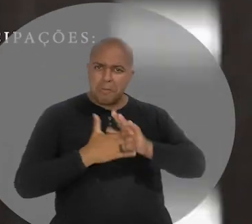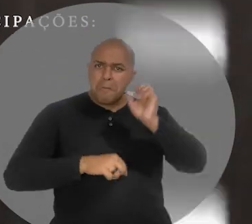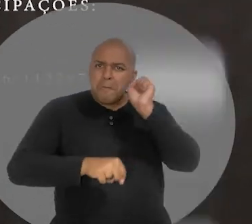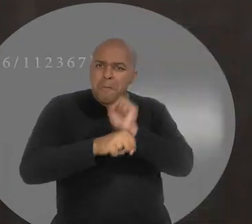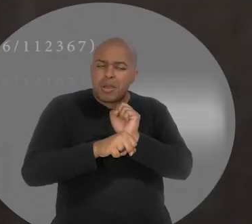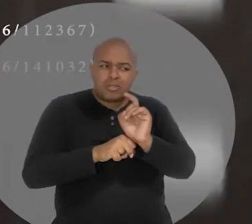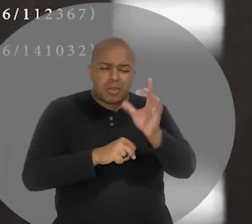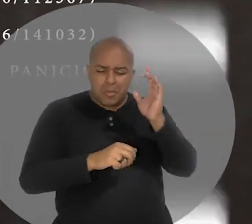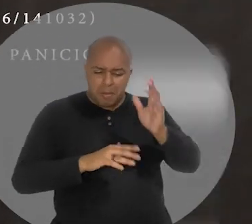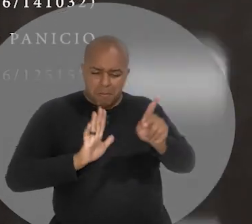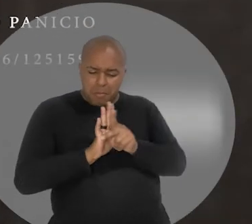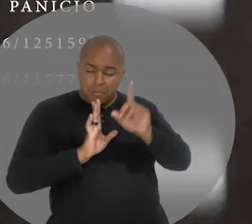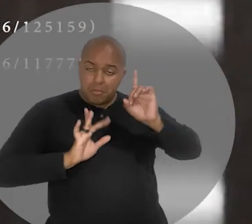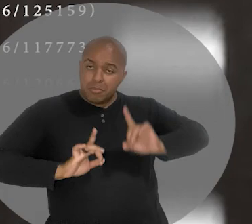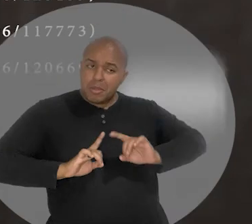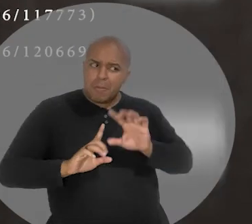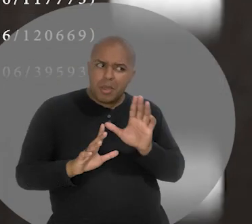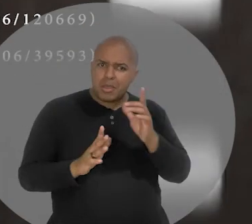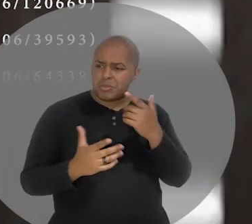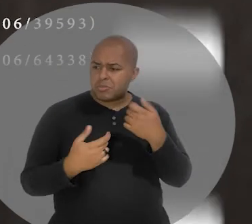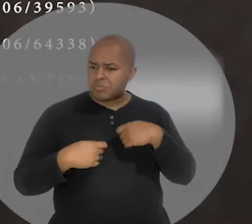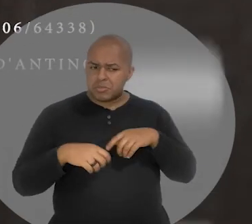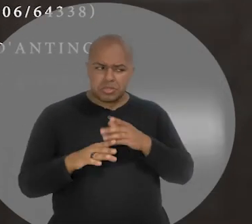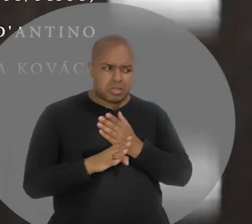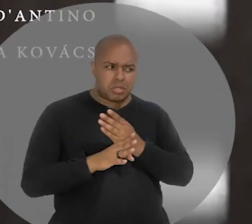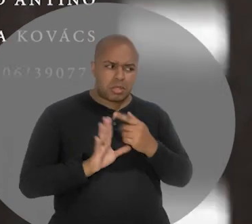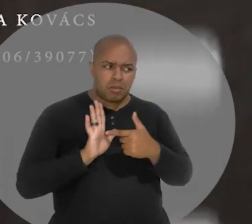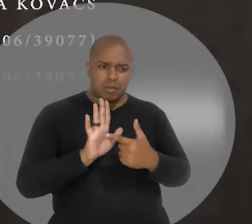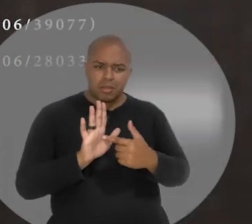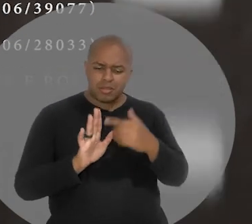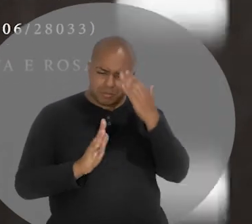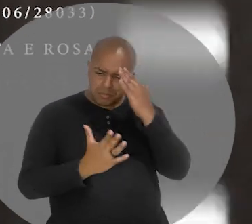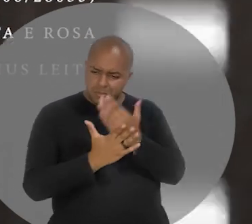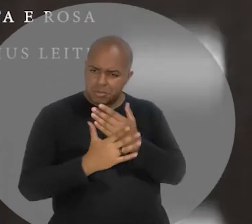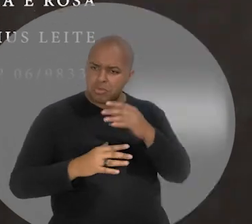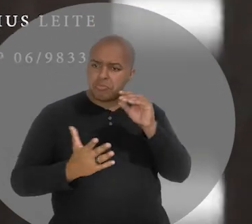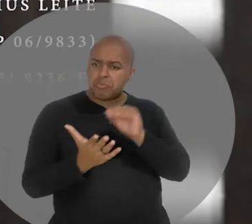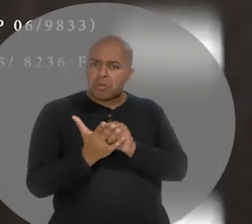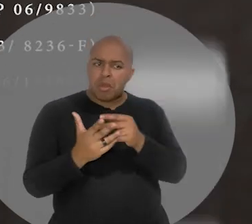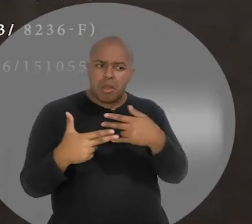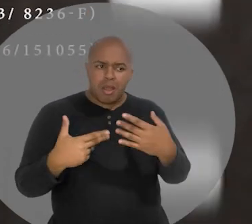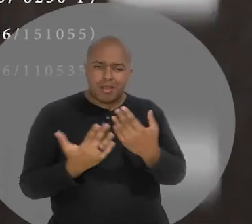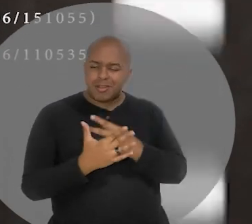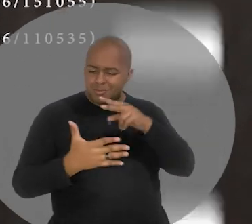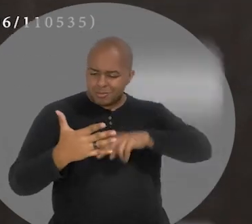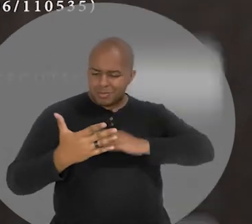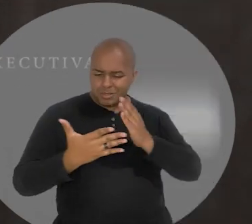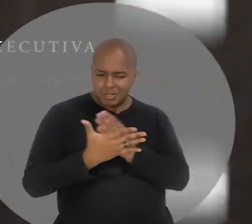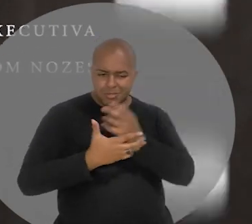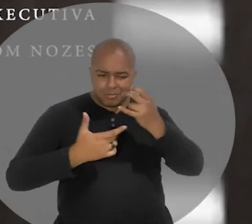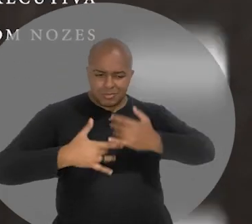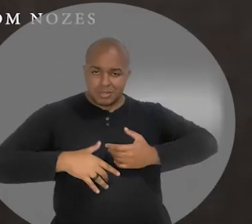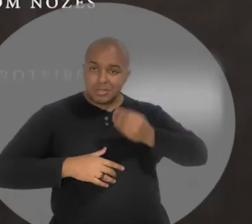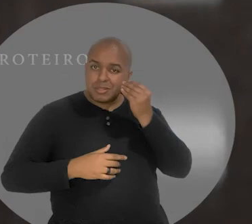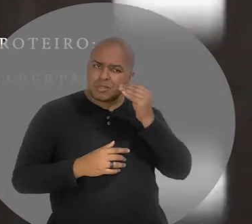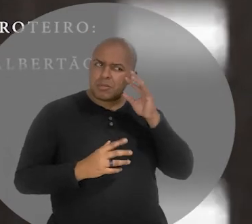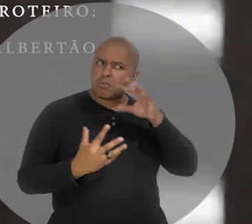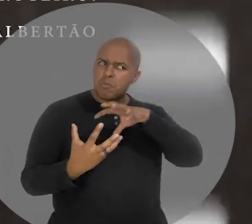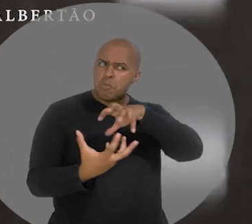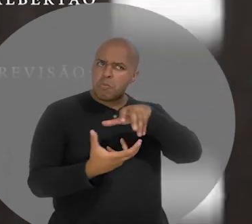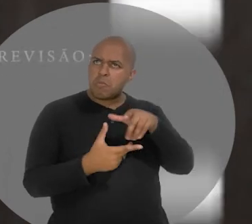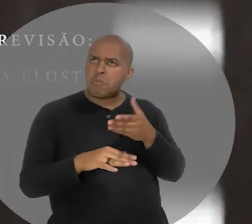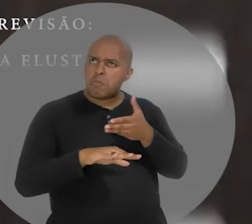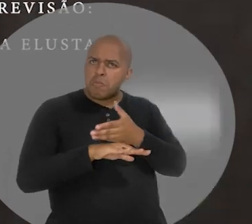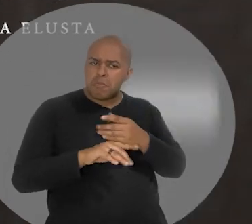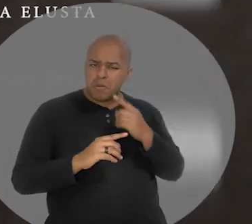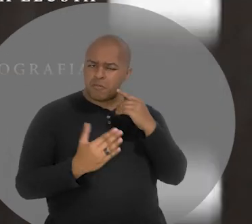própria deficiência. Sem decência ou aparência, sem crença, sem conteúdo. Leio livros, especulo e tento dominar o mundo. Faço